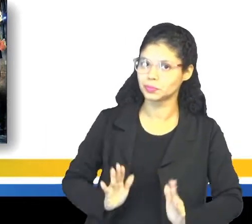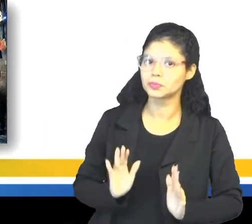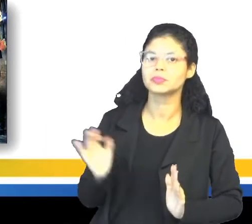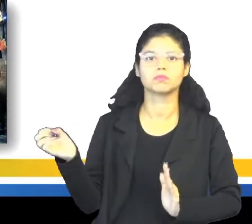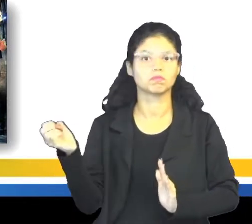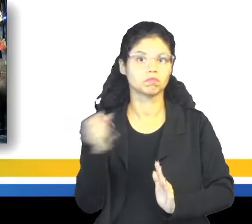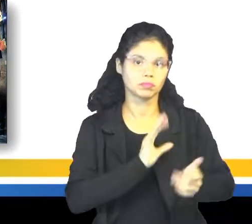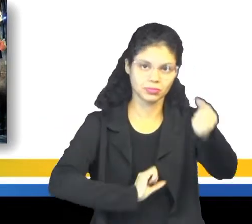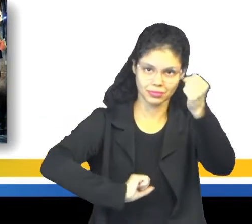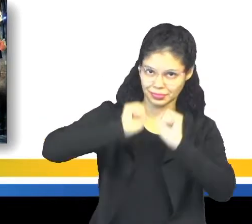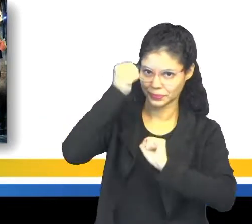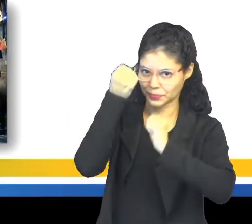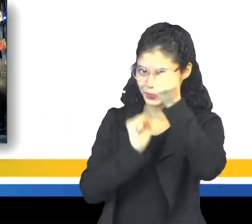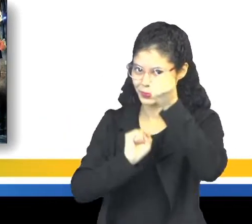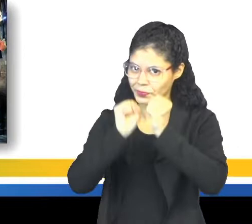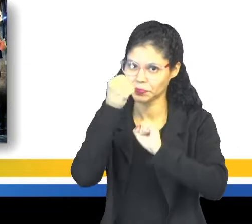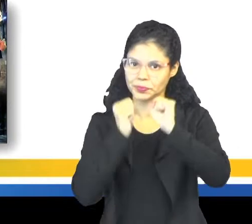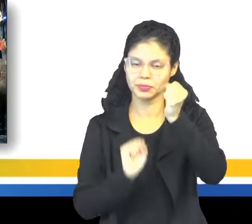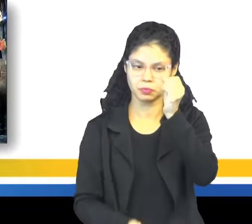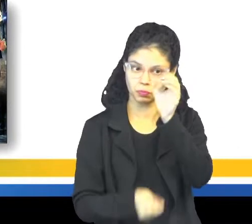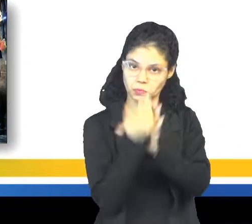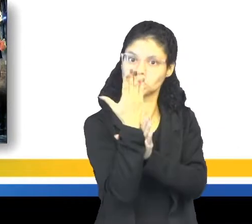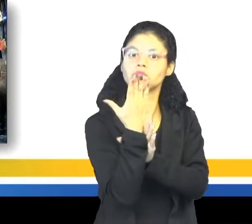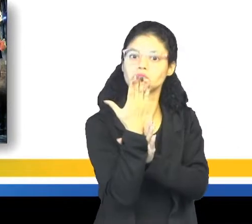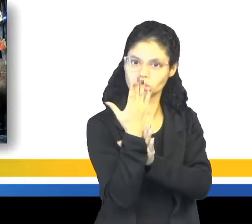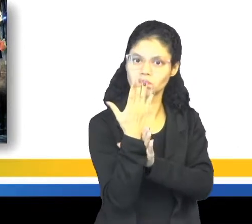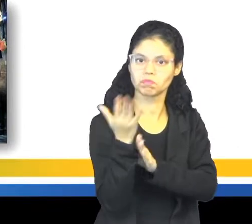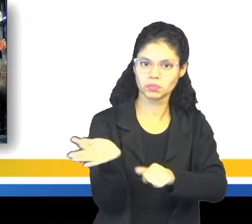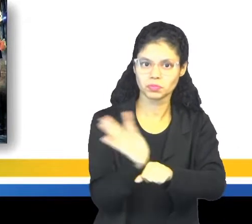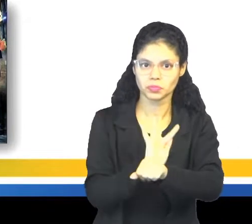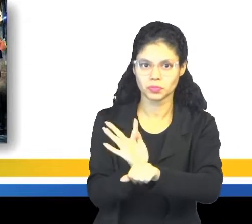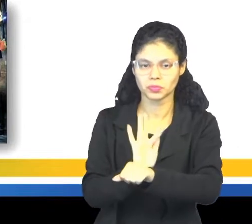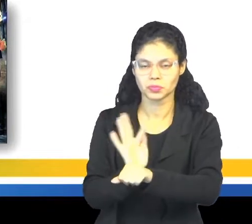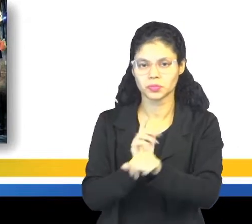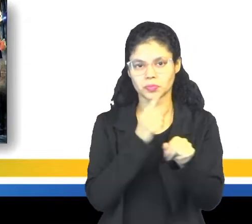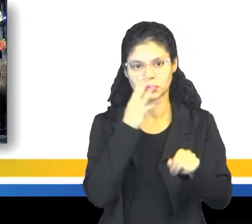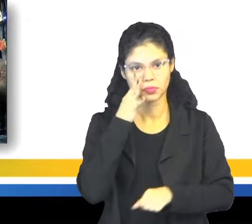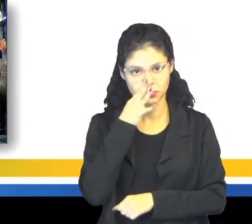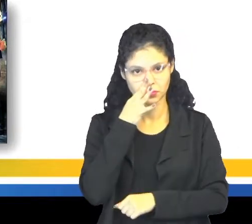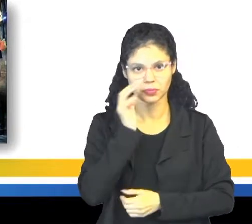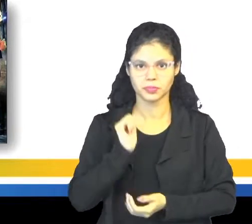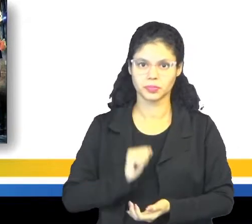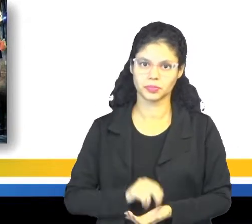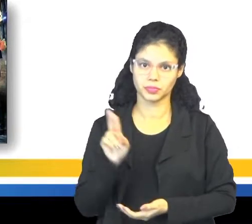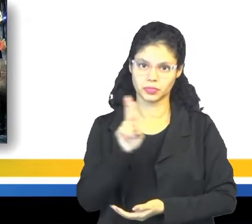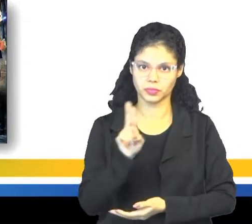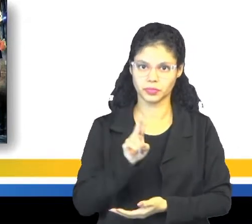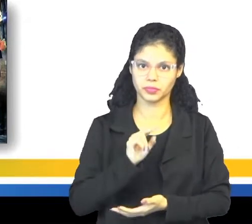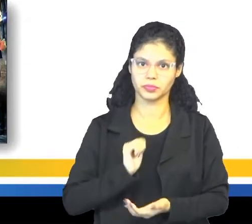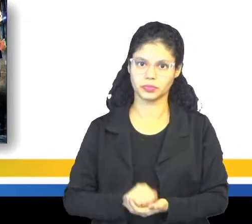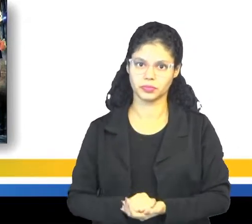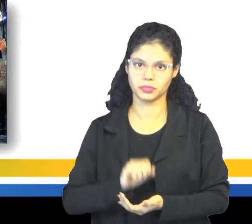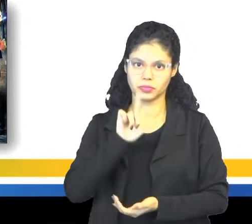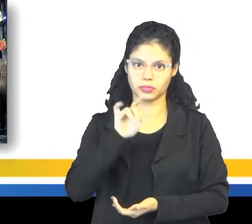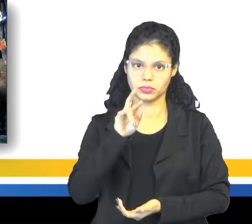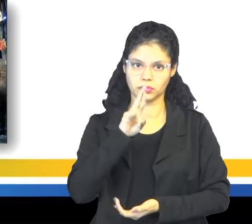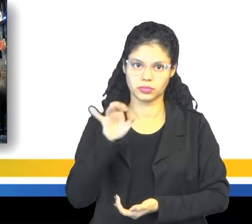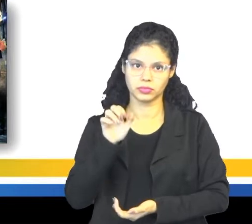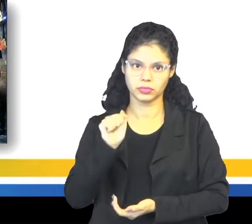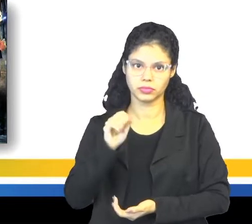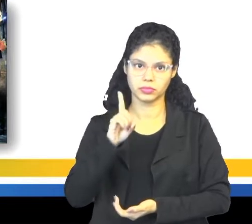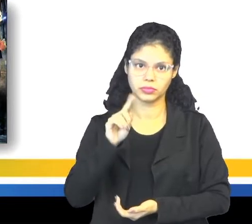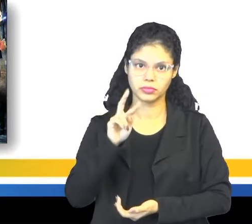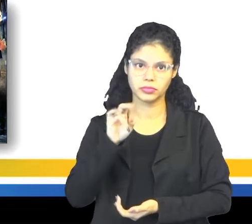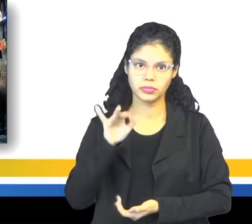uma indústria multibilionária, né? O filme exibido foi o L'arrivée